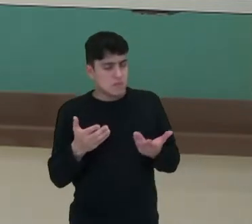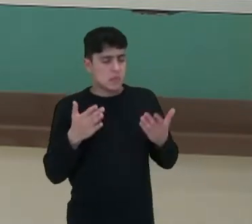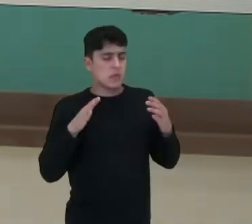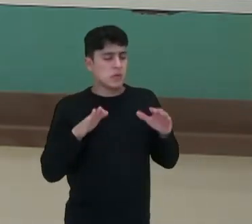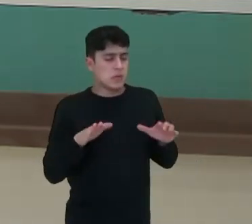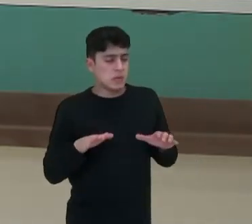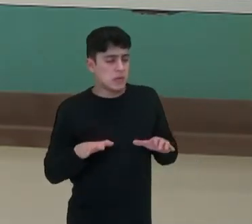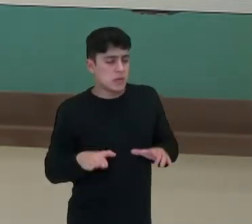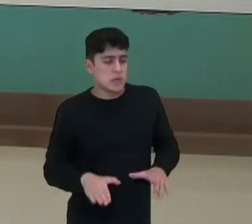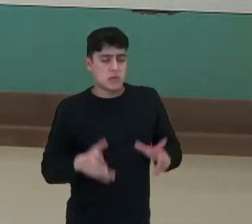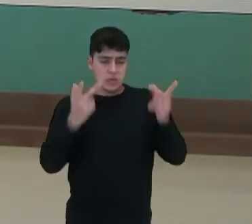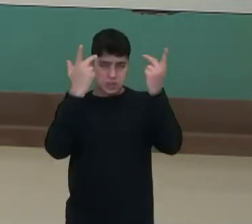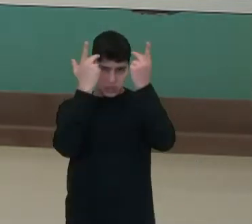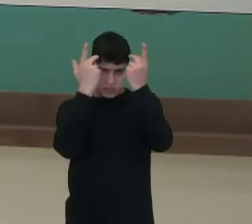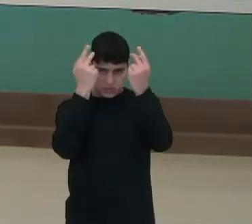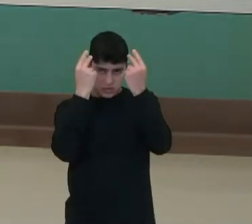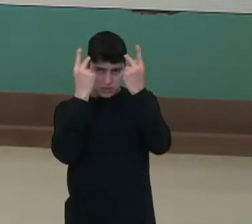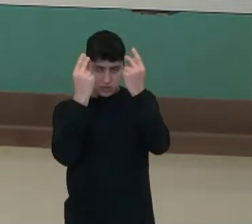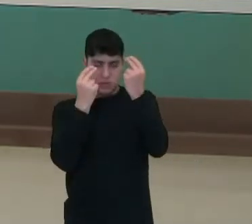tranquilo, ele bate